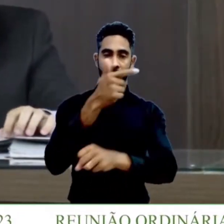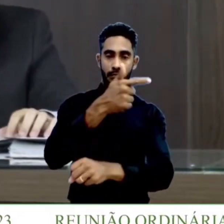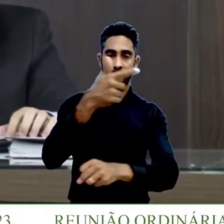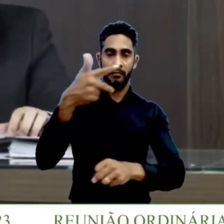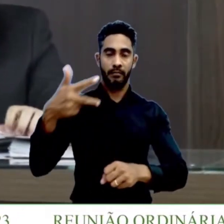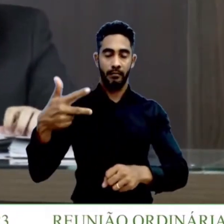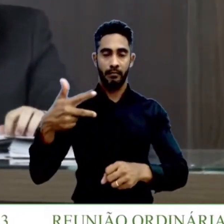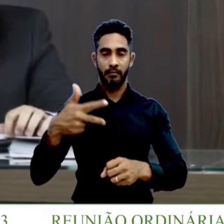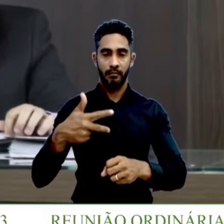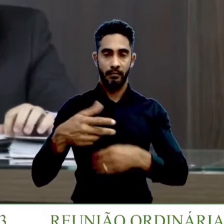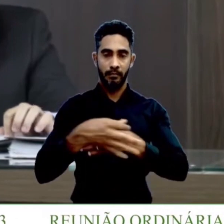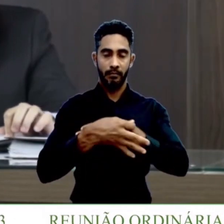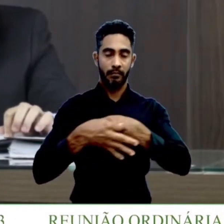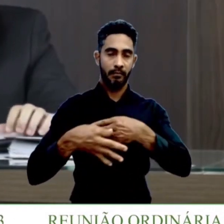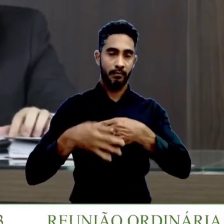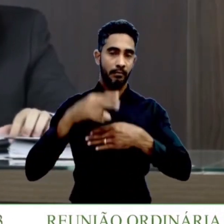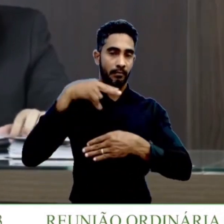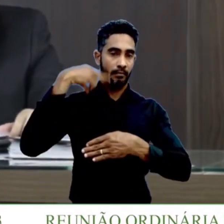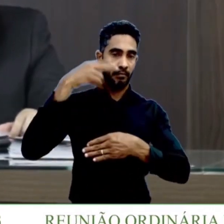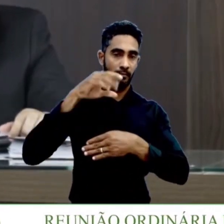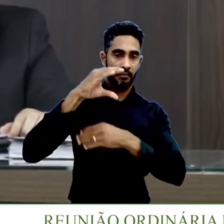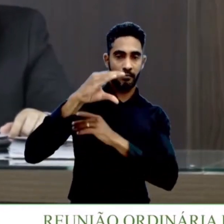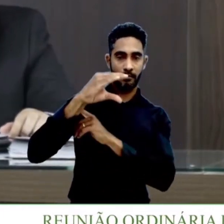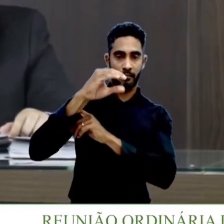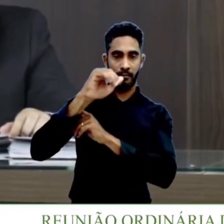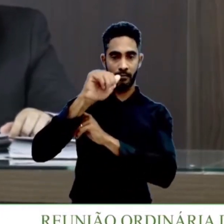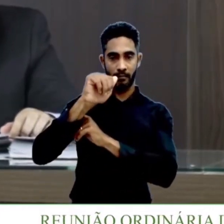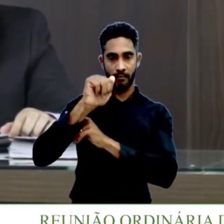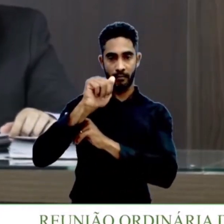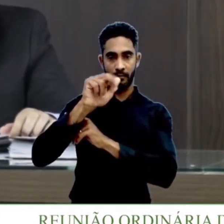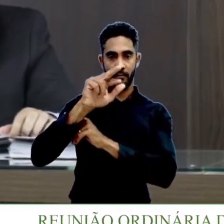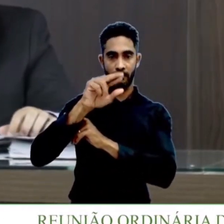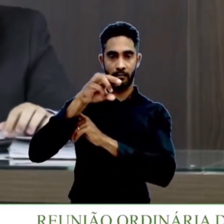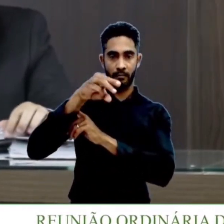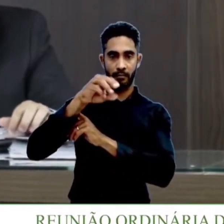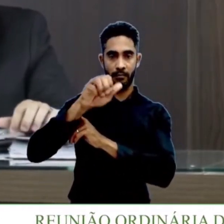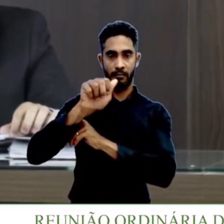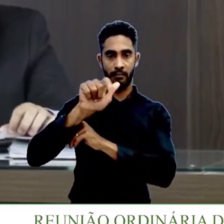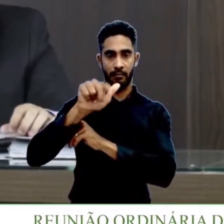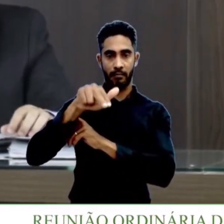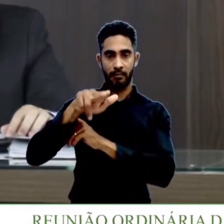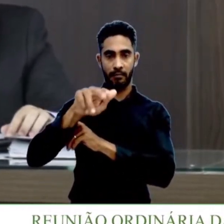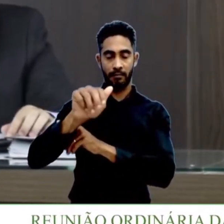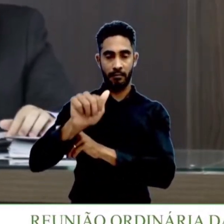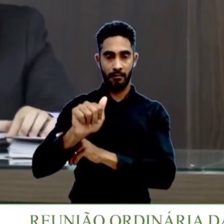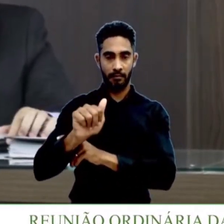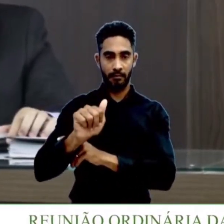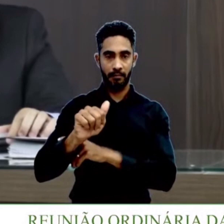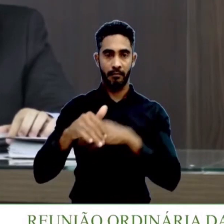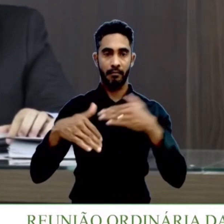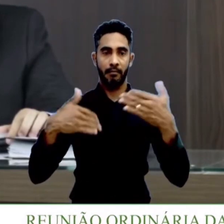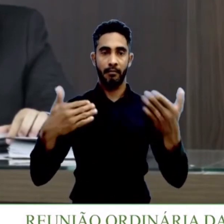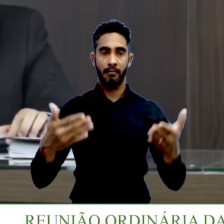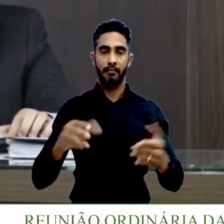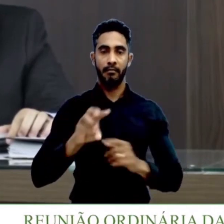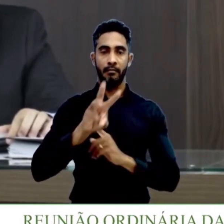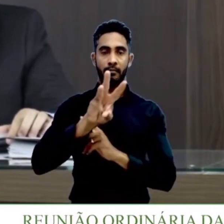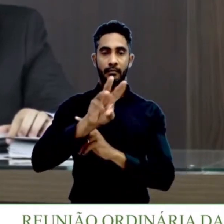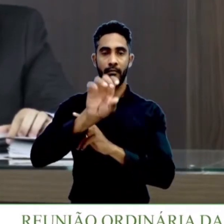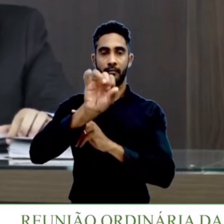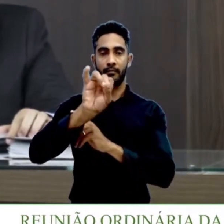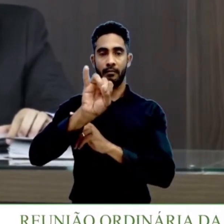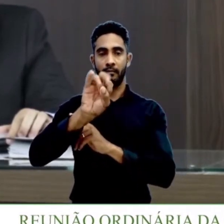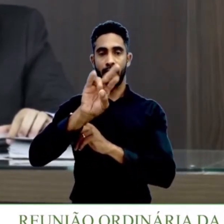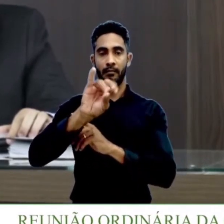004/2023. Autoria, vereadora Carmelina Romana da Silva Teixeira. Ao excelentíssimo senhor Willis Carlos